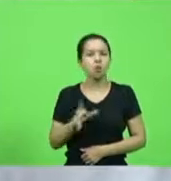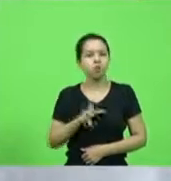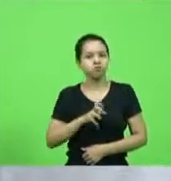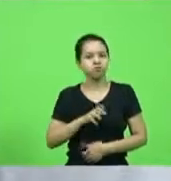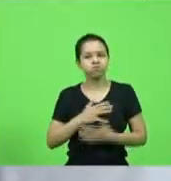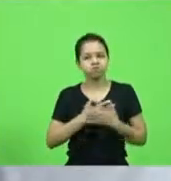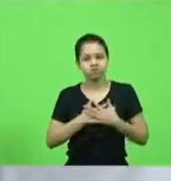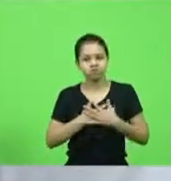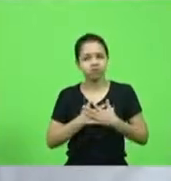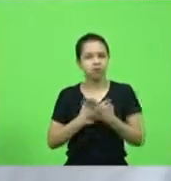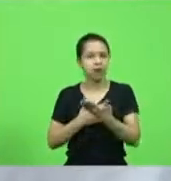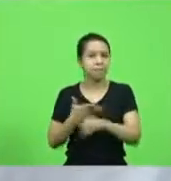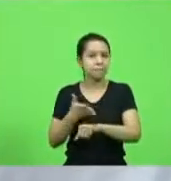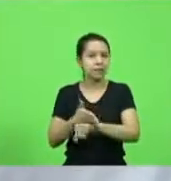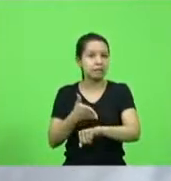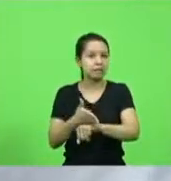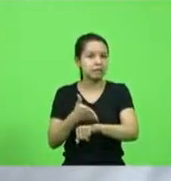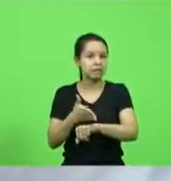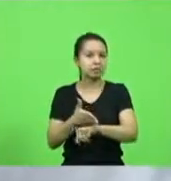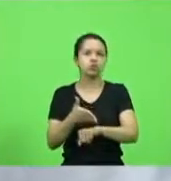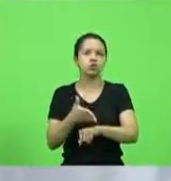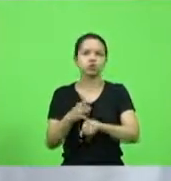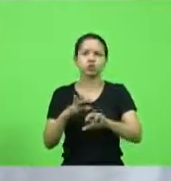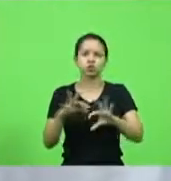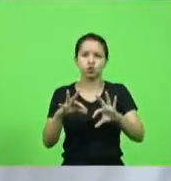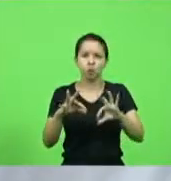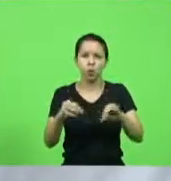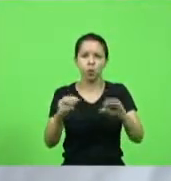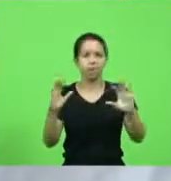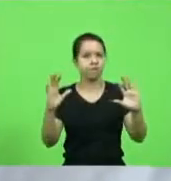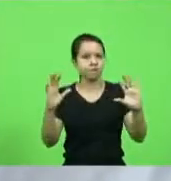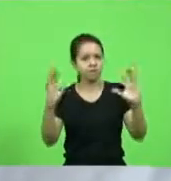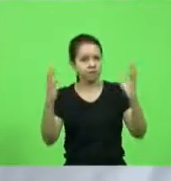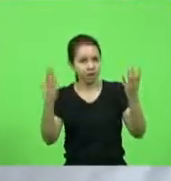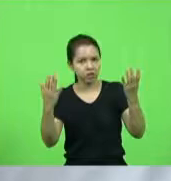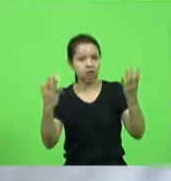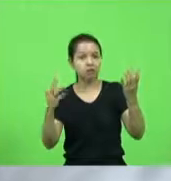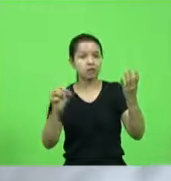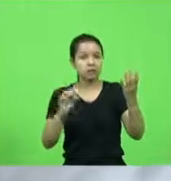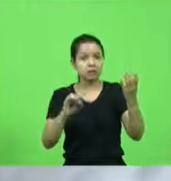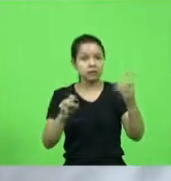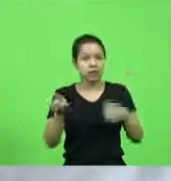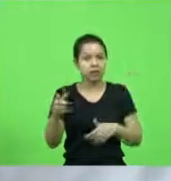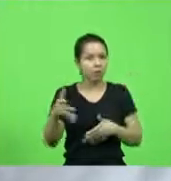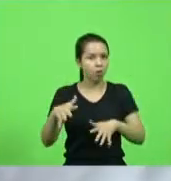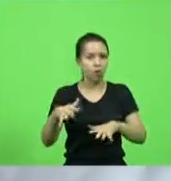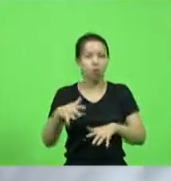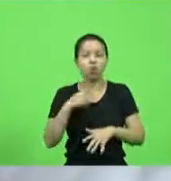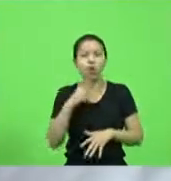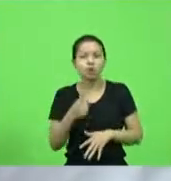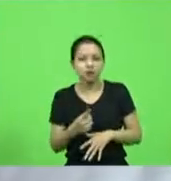eventos. Se ele não consegue, mas alguém do Jornal do Vale presta